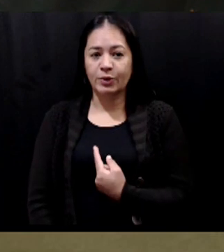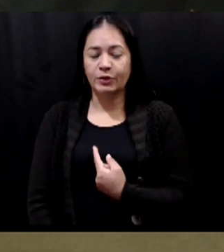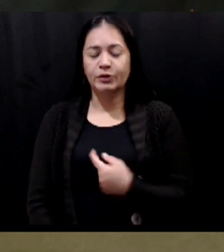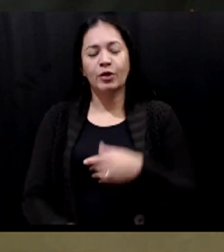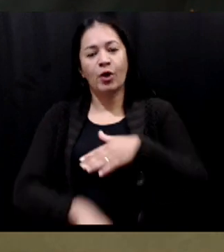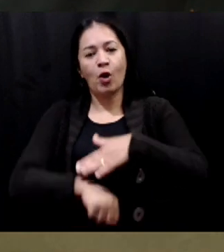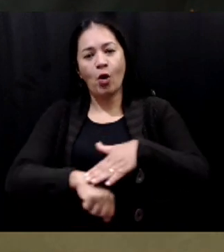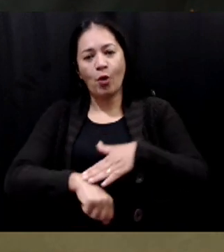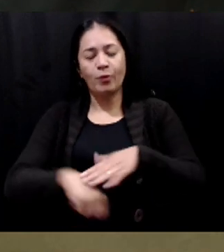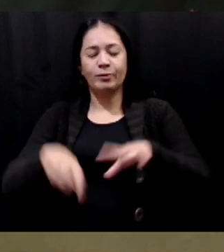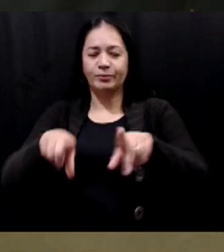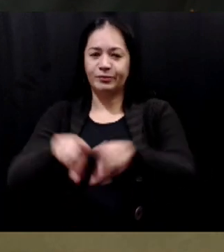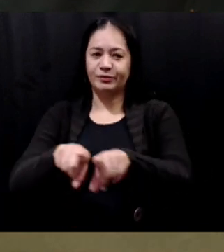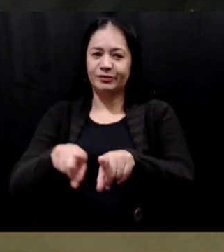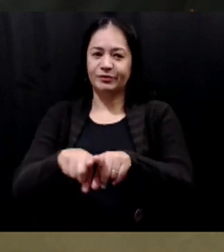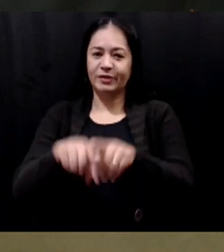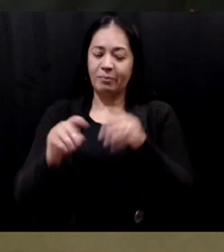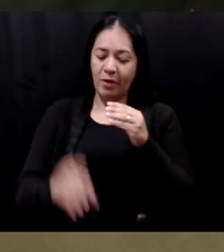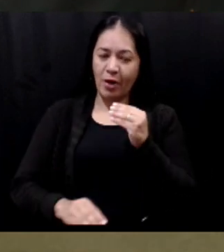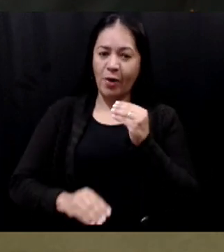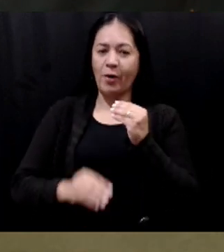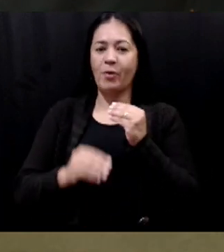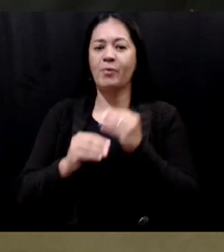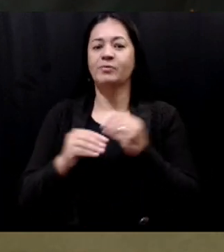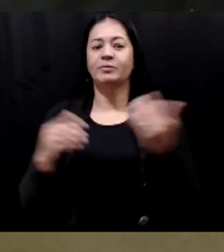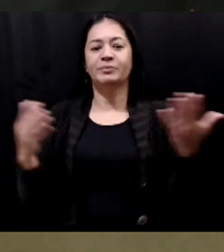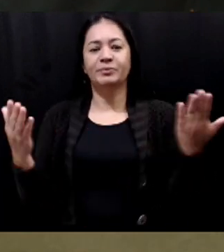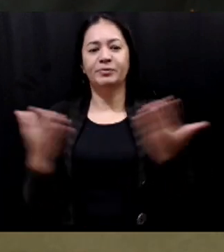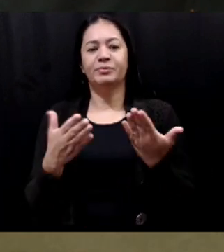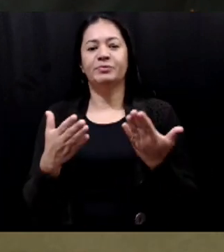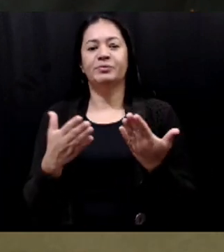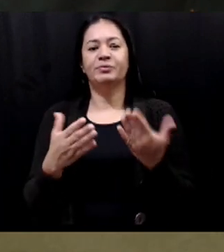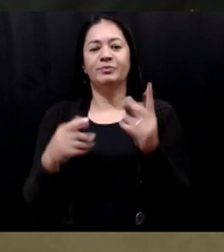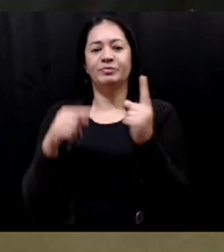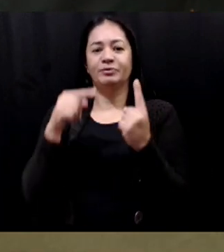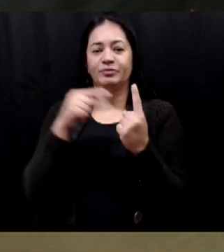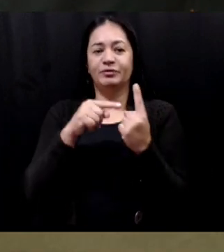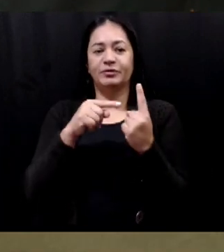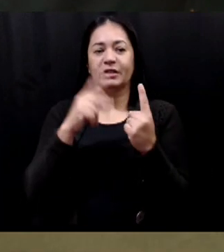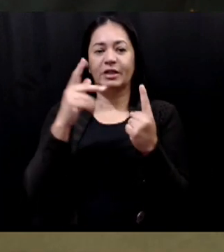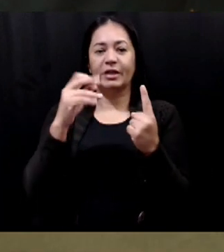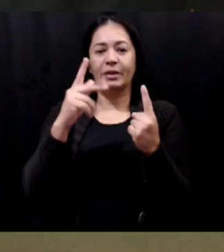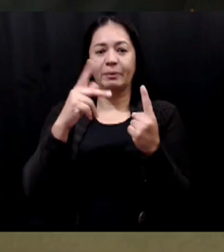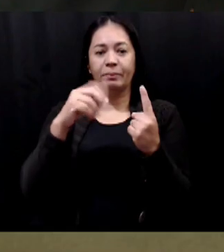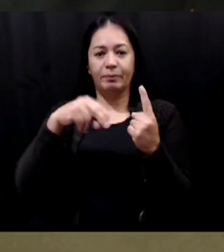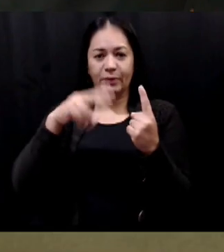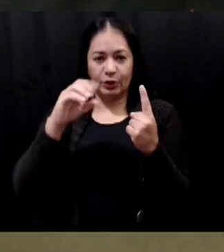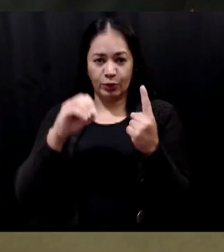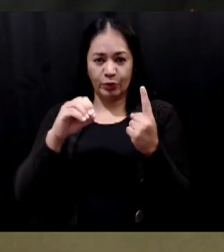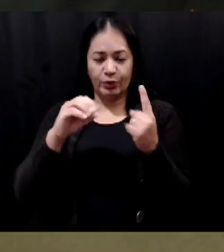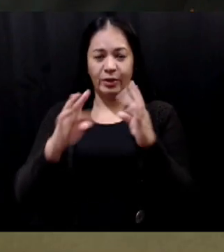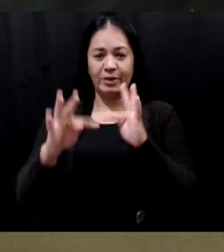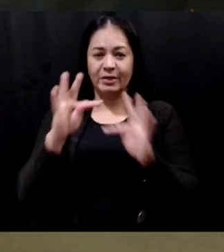o nosso time dessa manhã aqui do Estúdio Câmara com o hipnoterapeuta Rafael Gregorian,